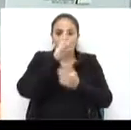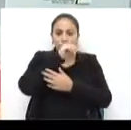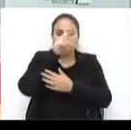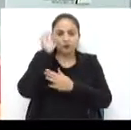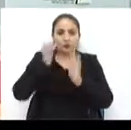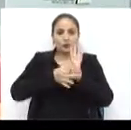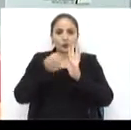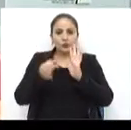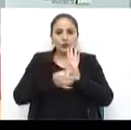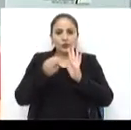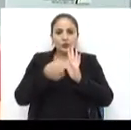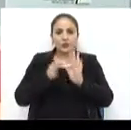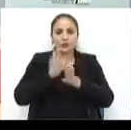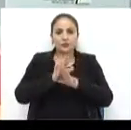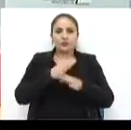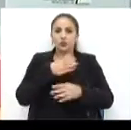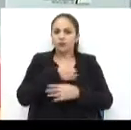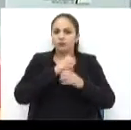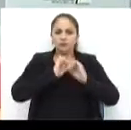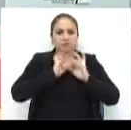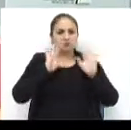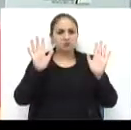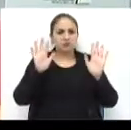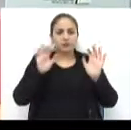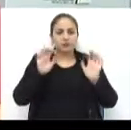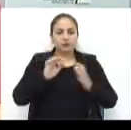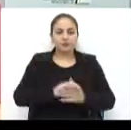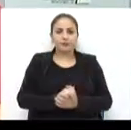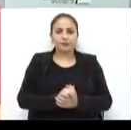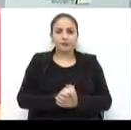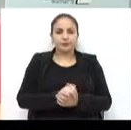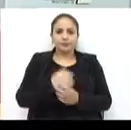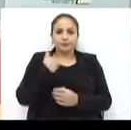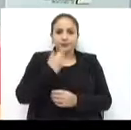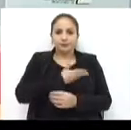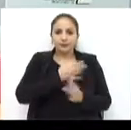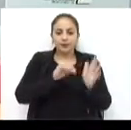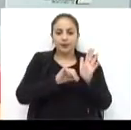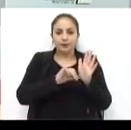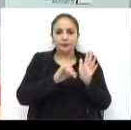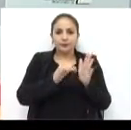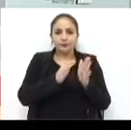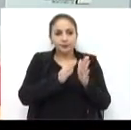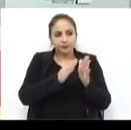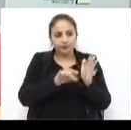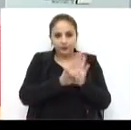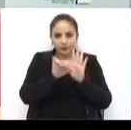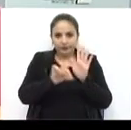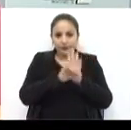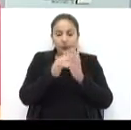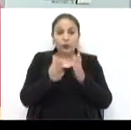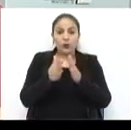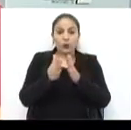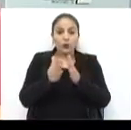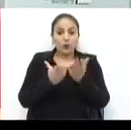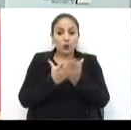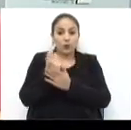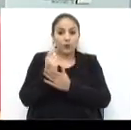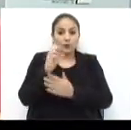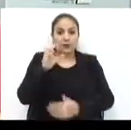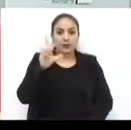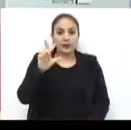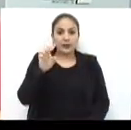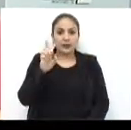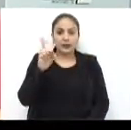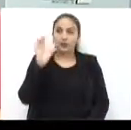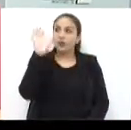sugerir, colaborar de forma muito humilde e transparente? É que nas nossas licitações a gente compre lâmpadas LED e